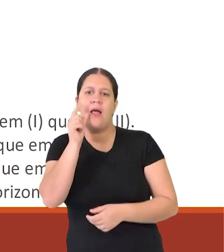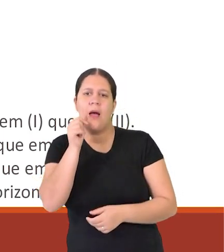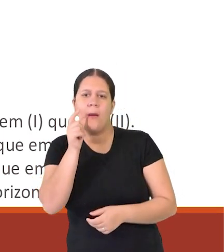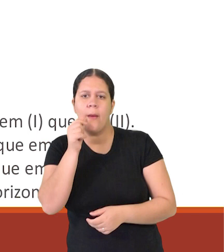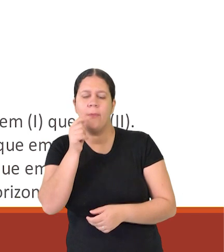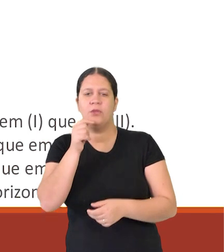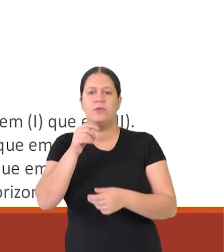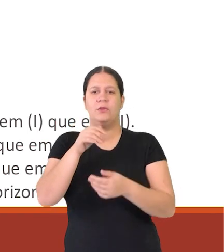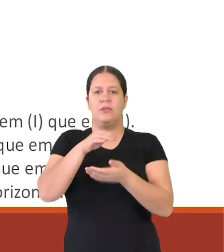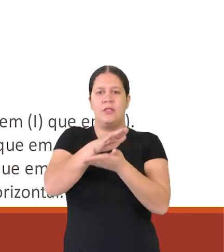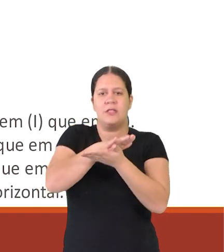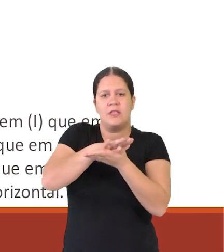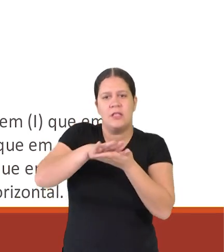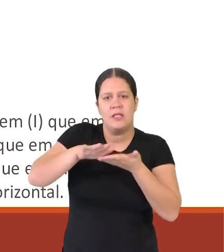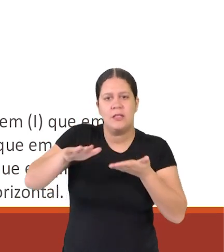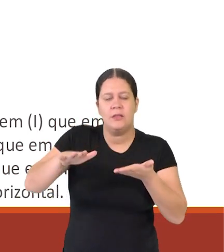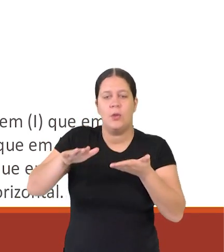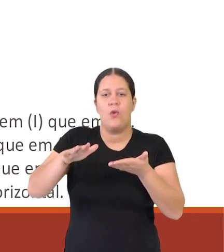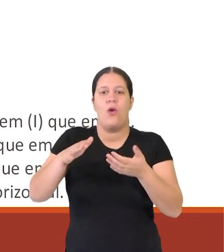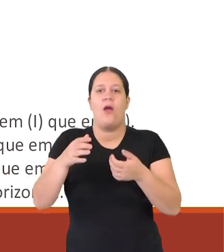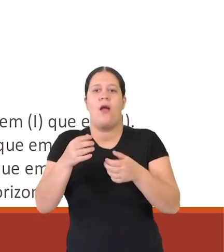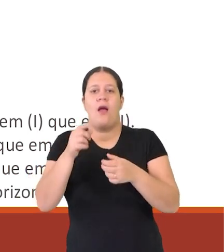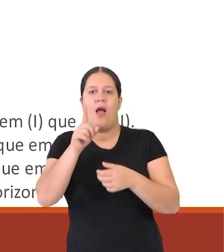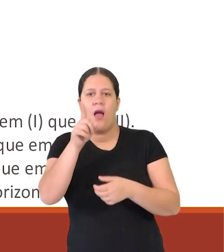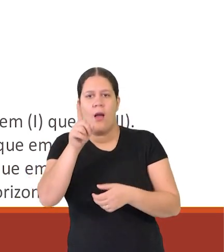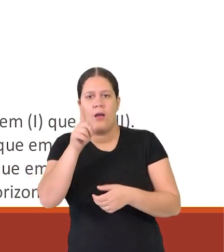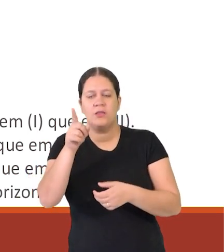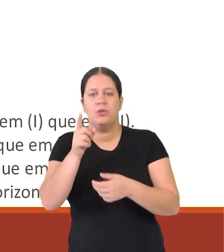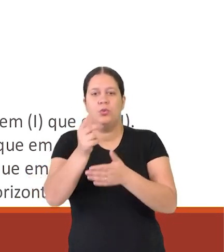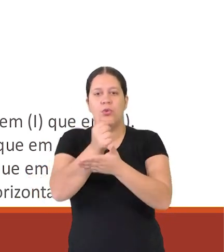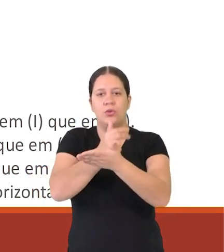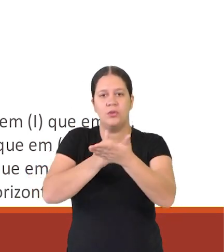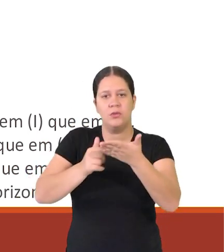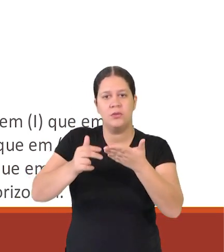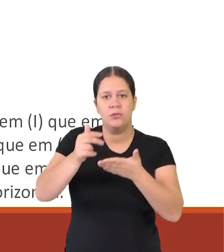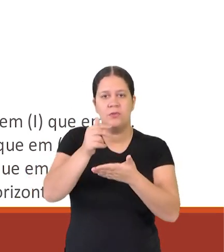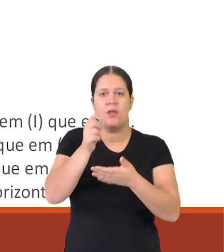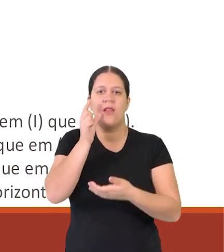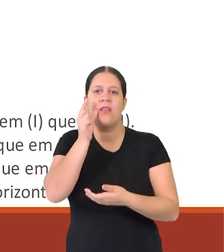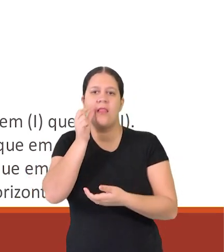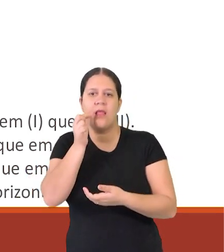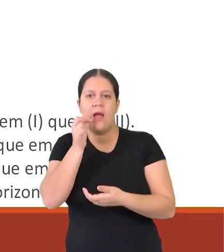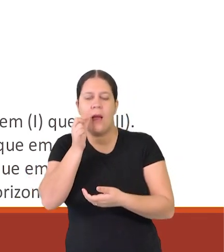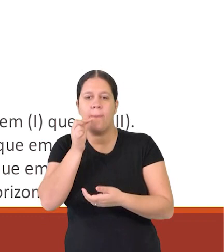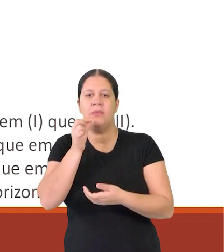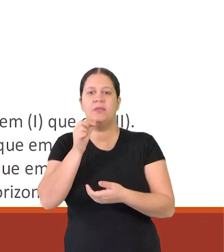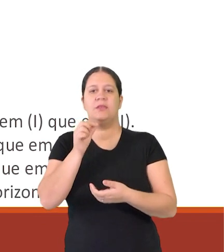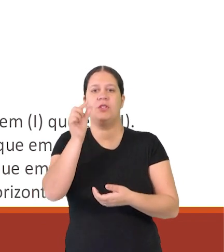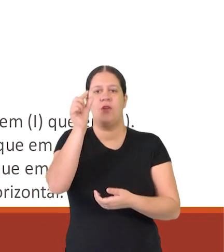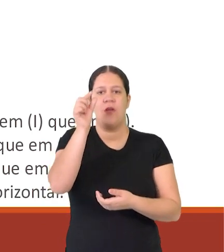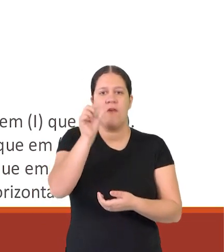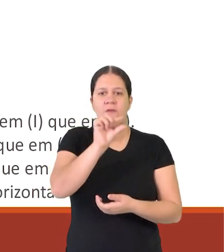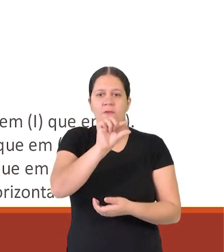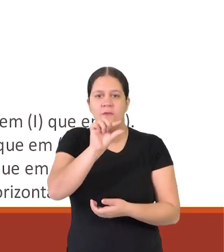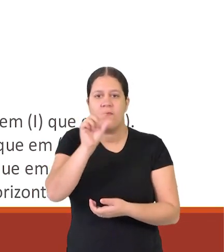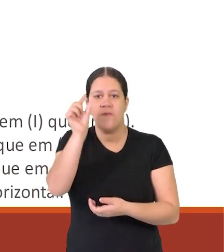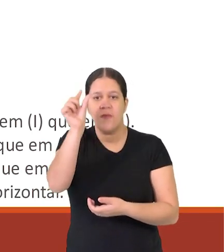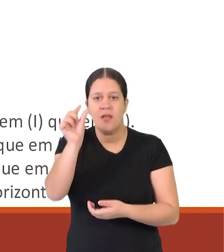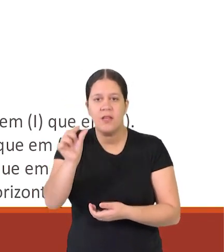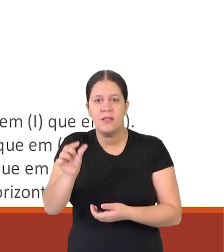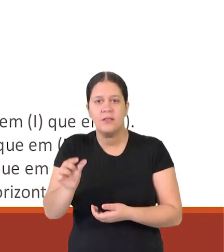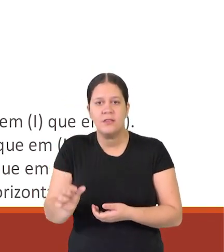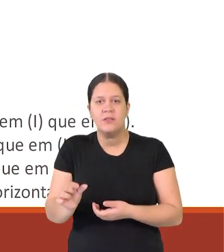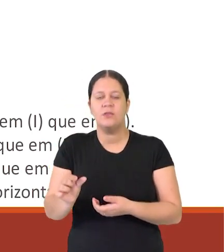superfície de um líquido de duas formas distintas, conforme a figura abaixo. O lápis é solto verticalmente. Ele submerge e